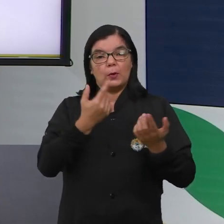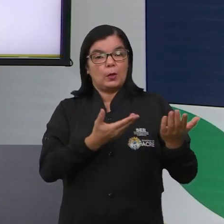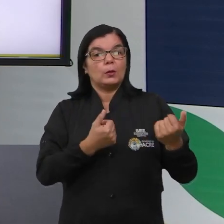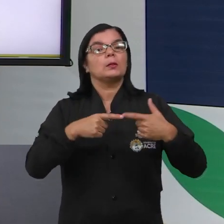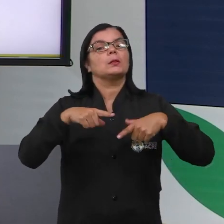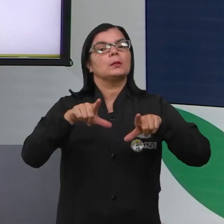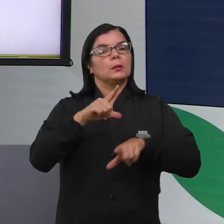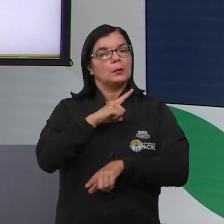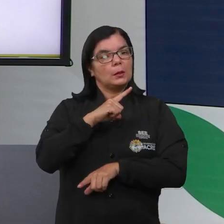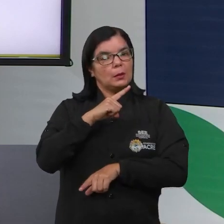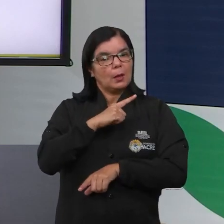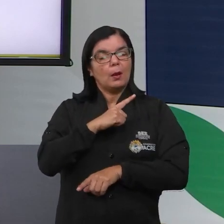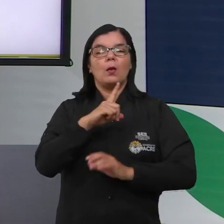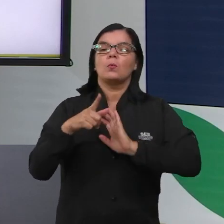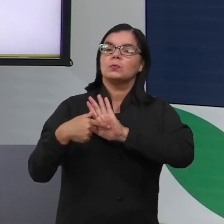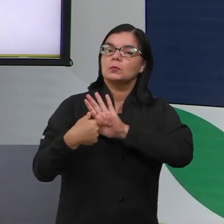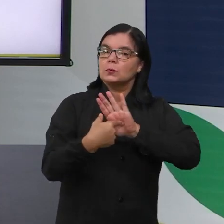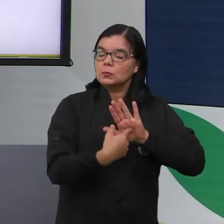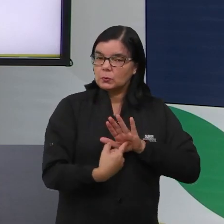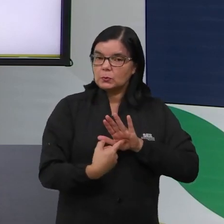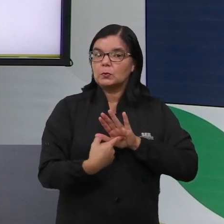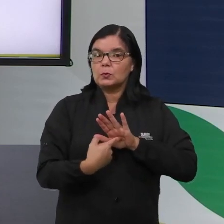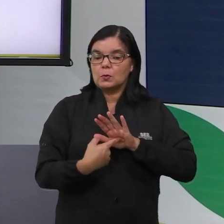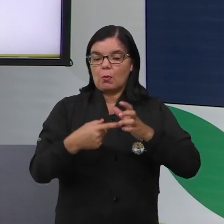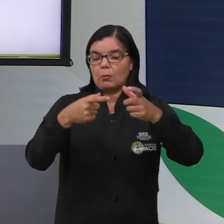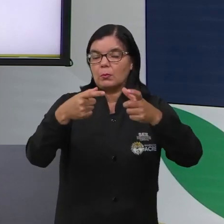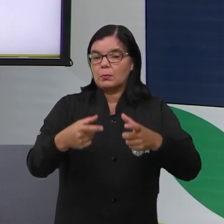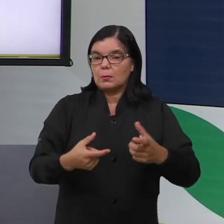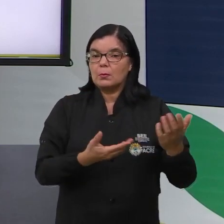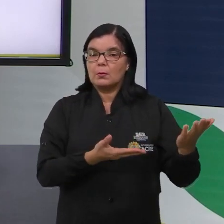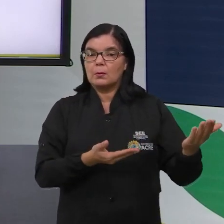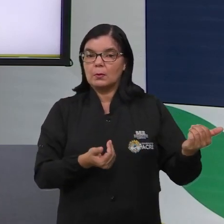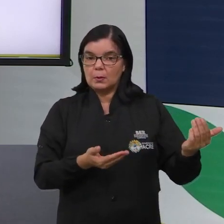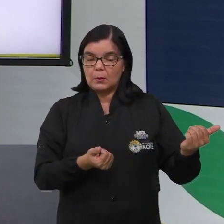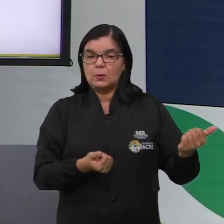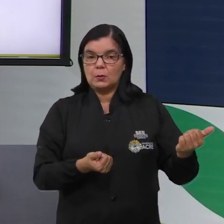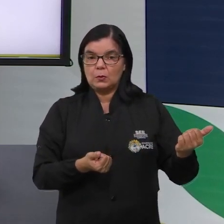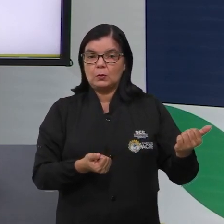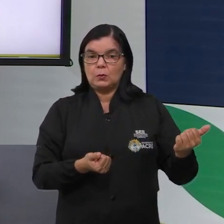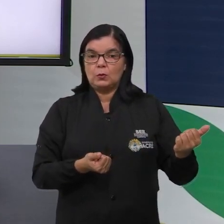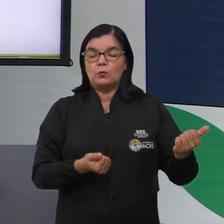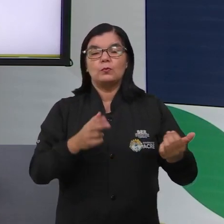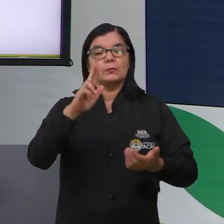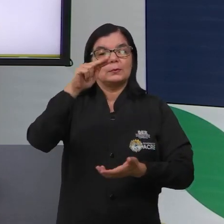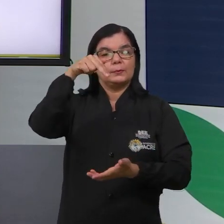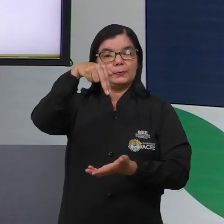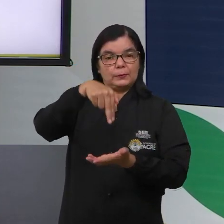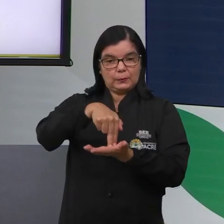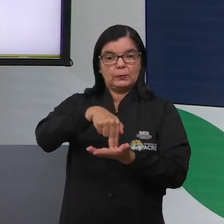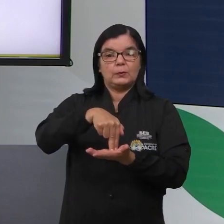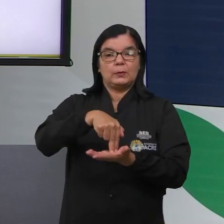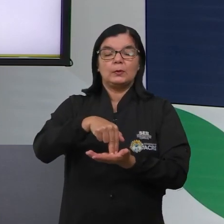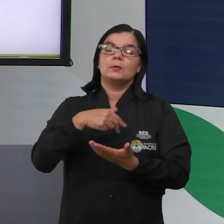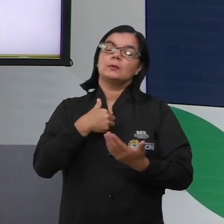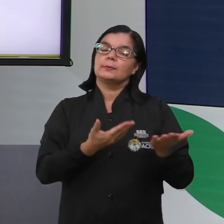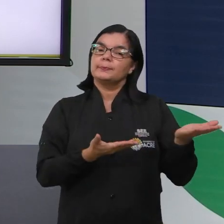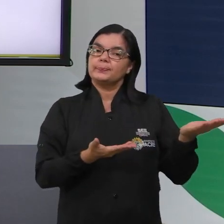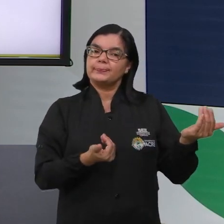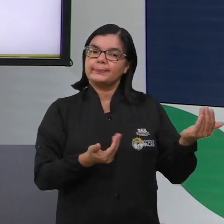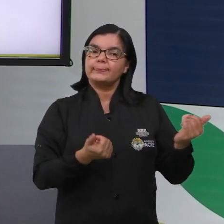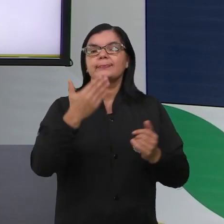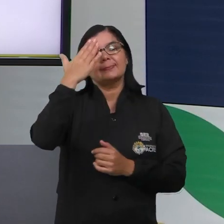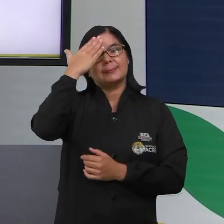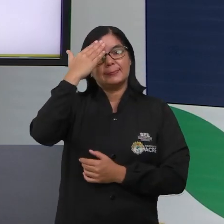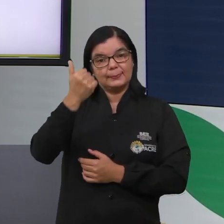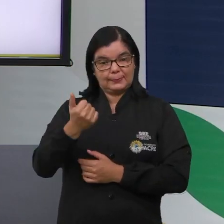Nós temos que promover, no meio da juventude, o seu protagonismo. Então, que o jovem